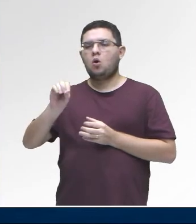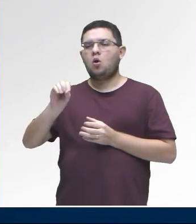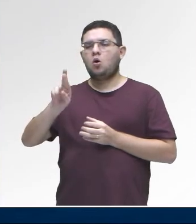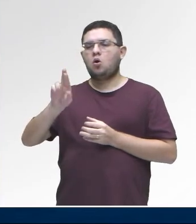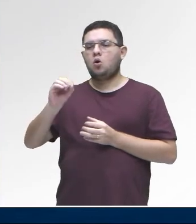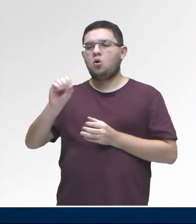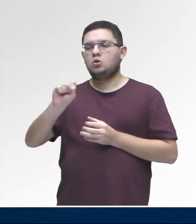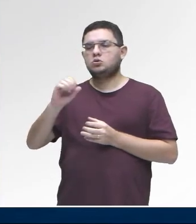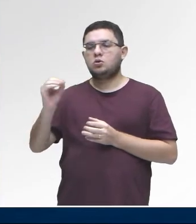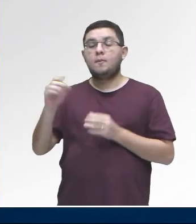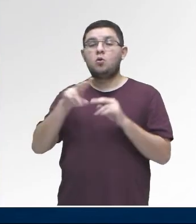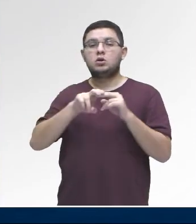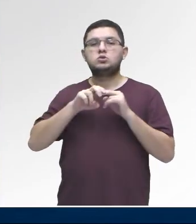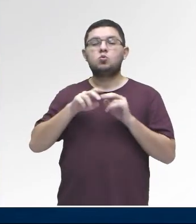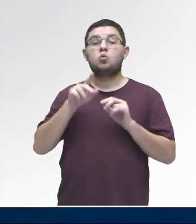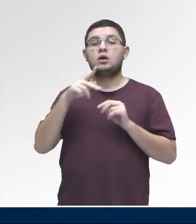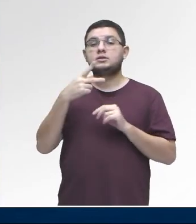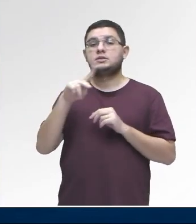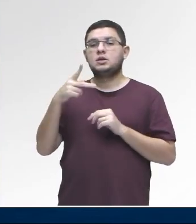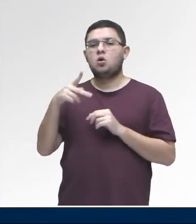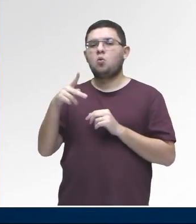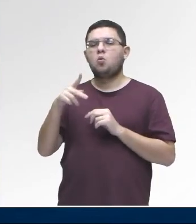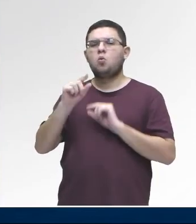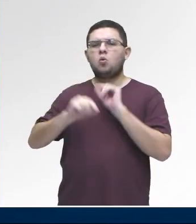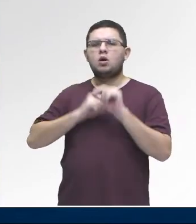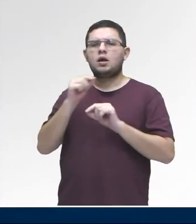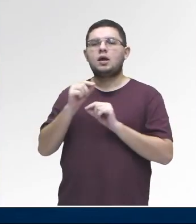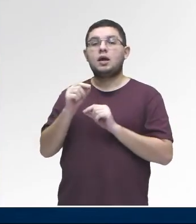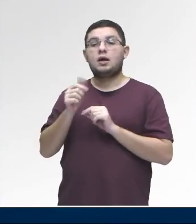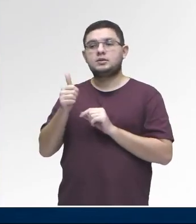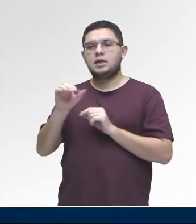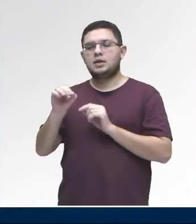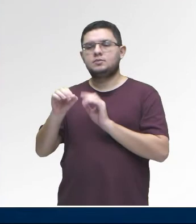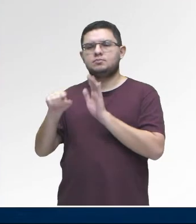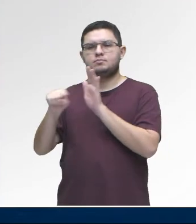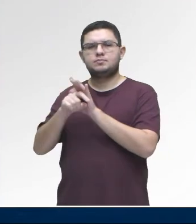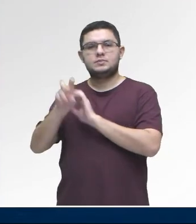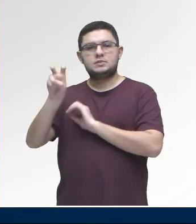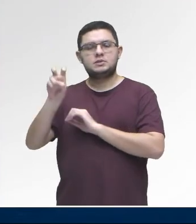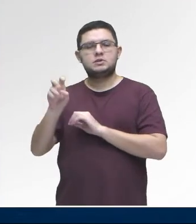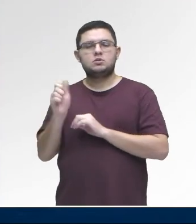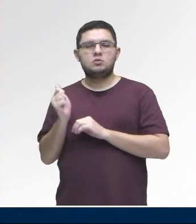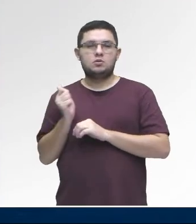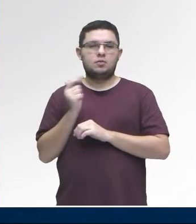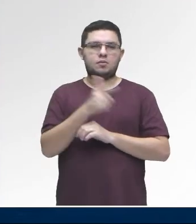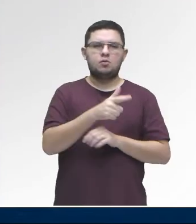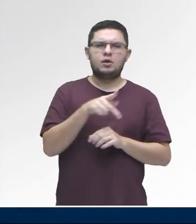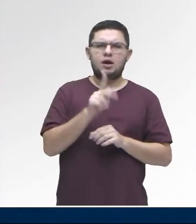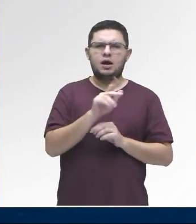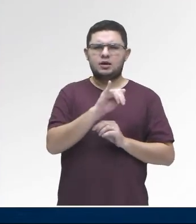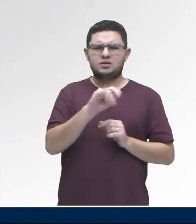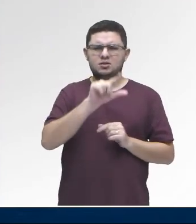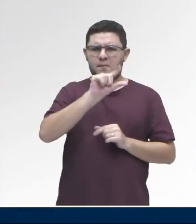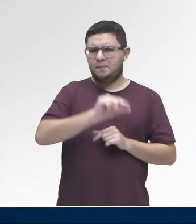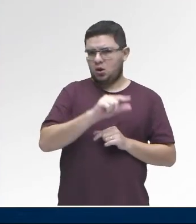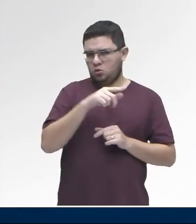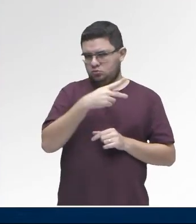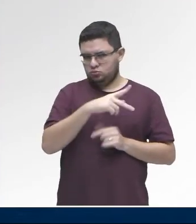de ionização é a menor. Vamos para a letra C.